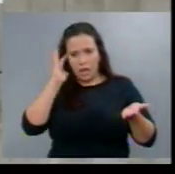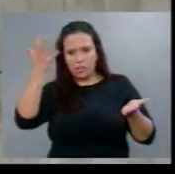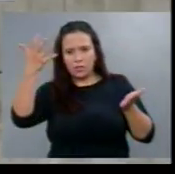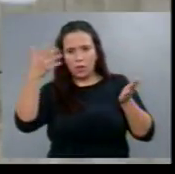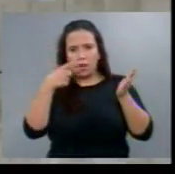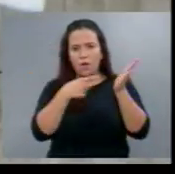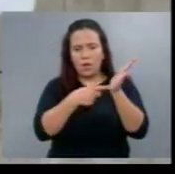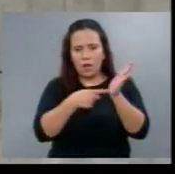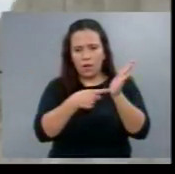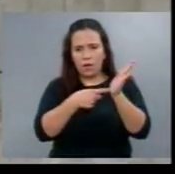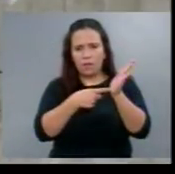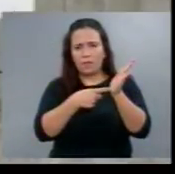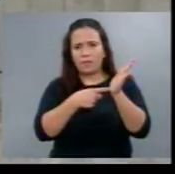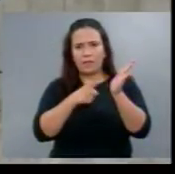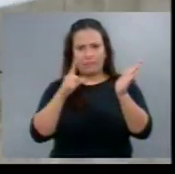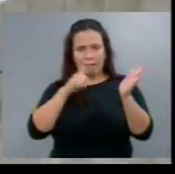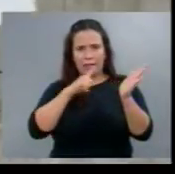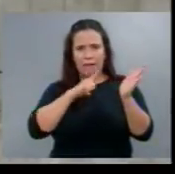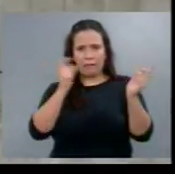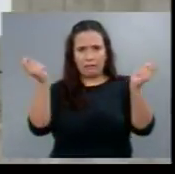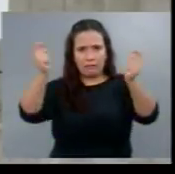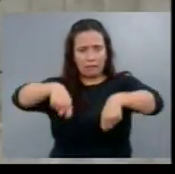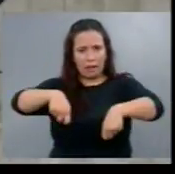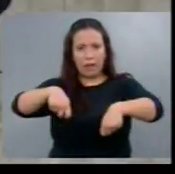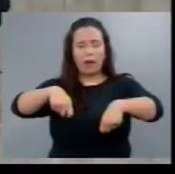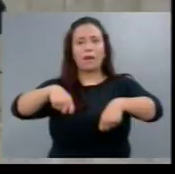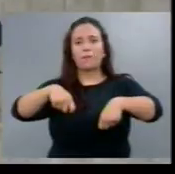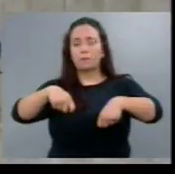o paciente em insuficiência renal, ele morre.